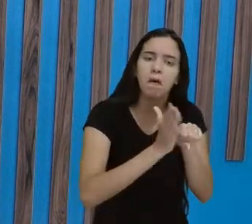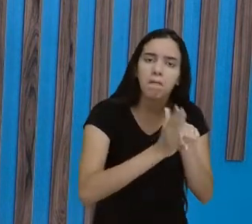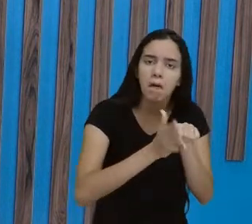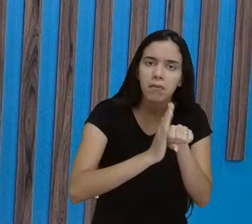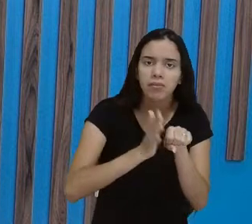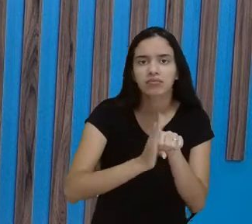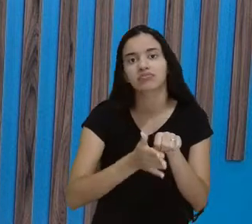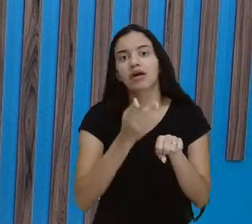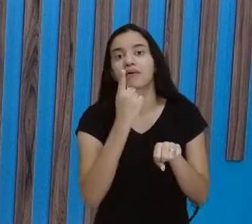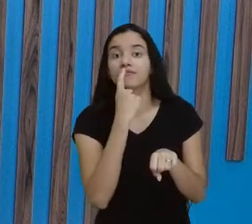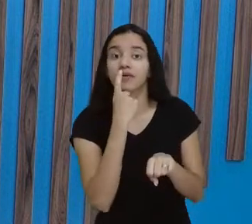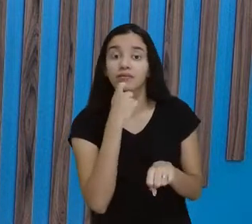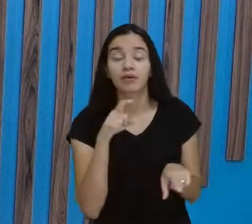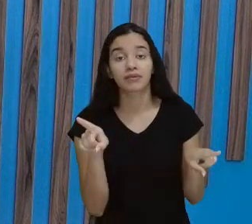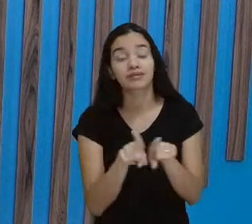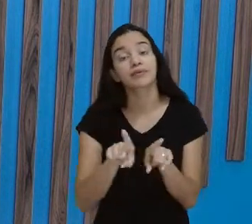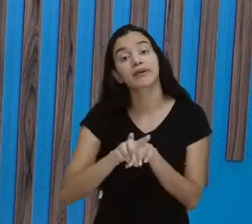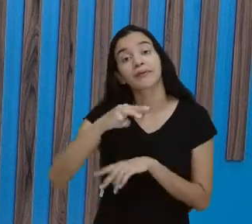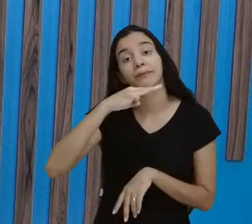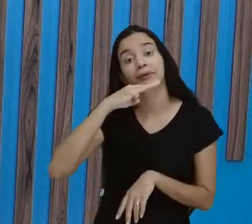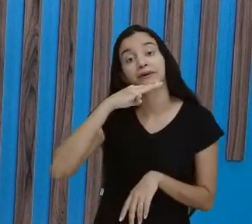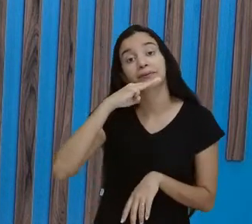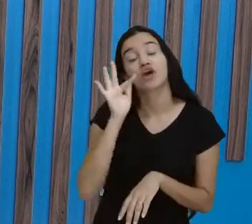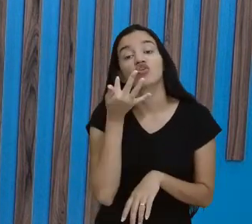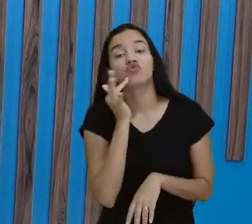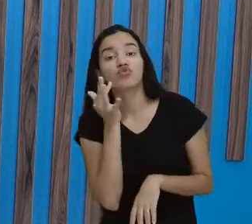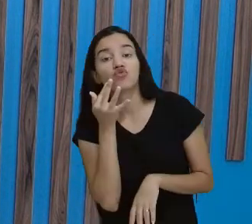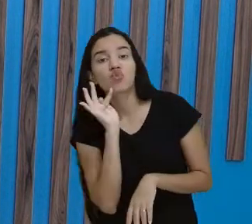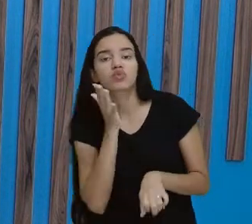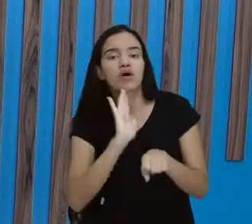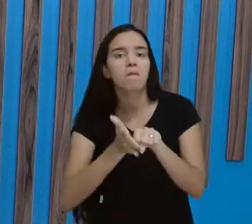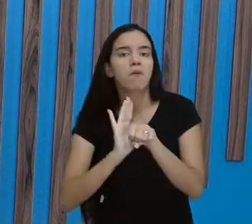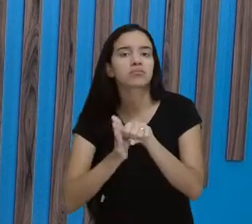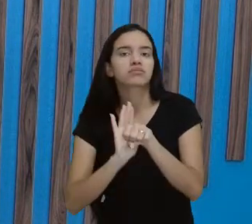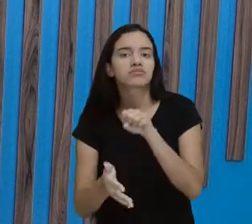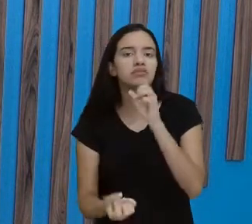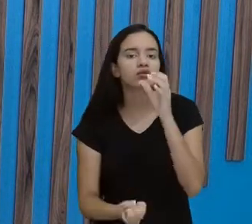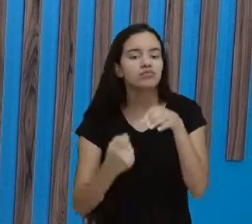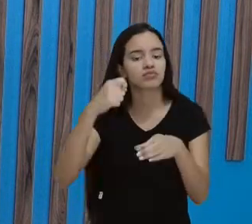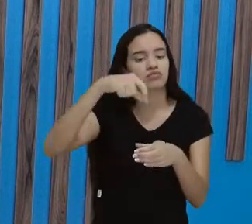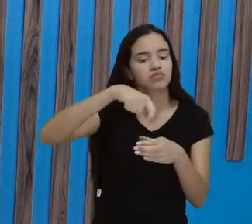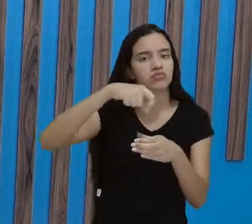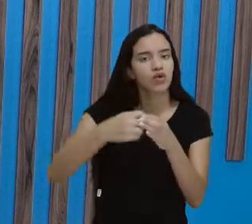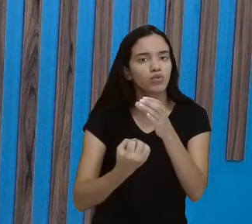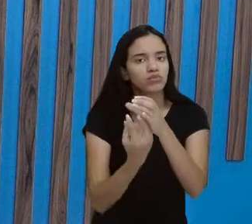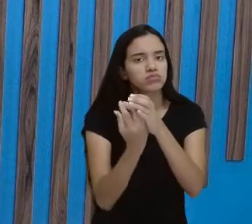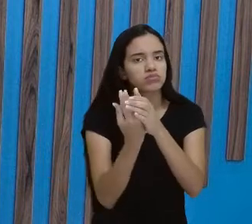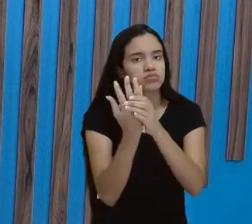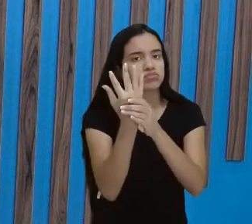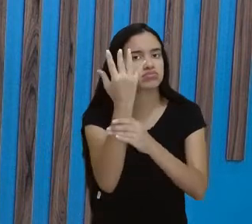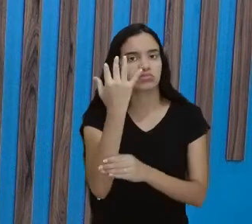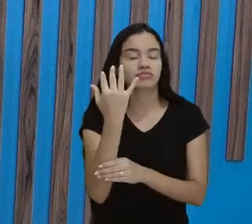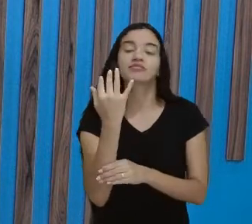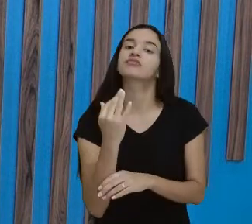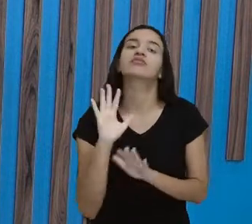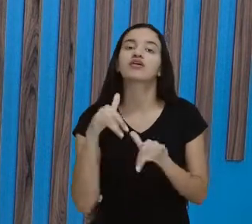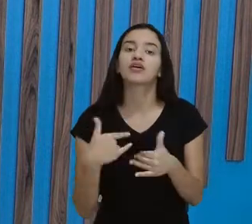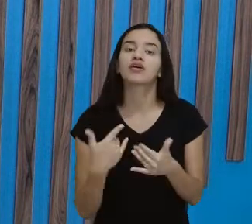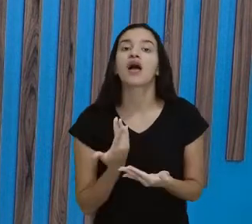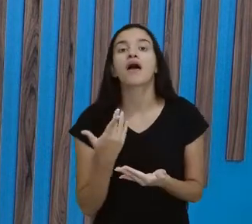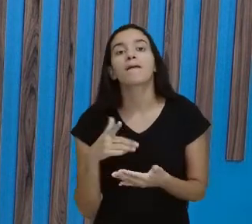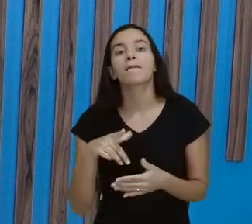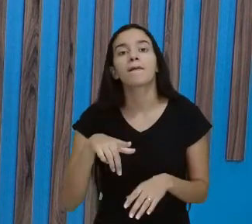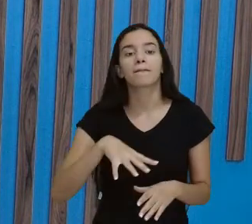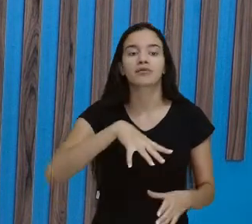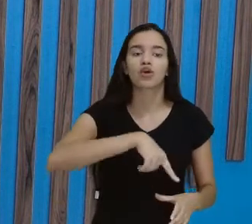planta mangas, enfim, frutas, legumes, verduras, para o seu bem-estar. Porque daqui a algum tempo você vai poder colher